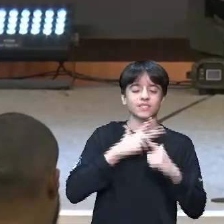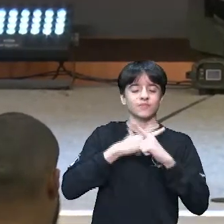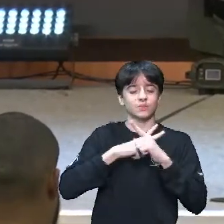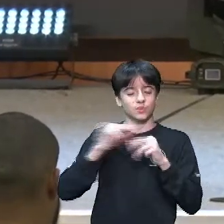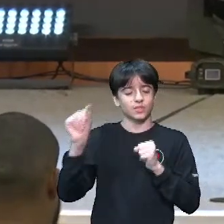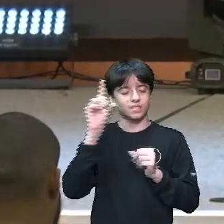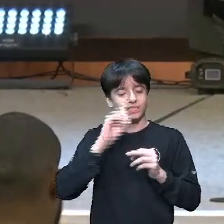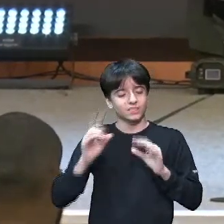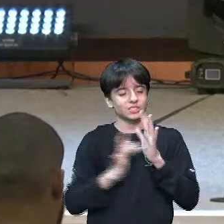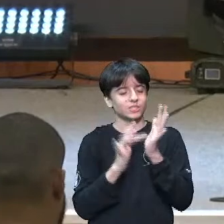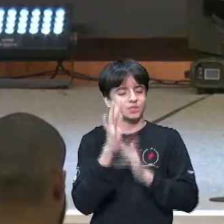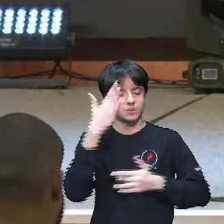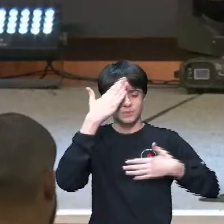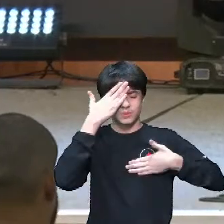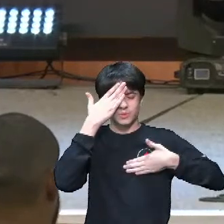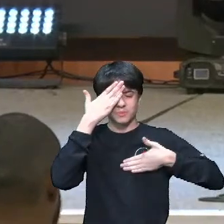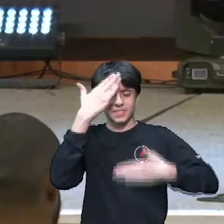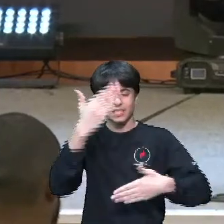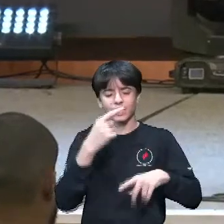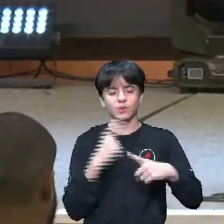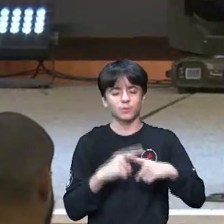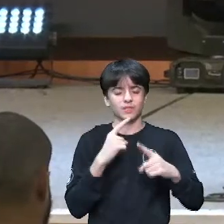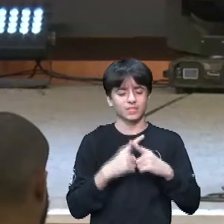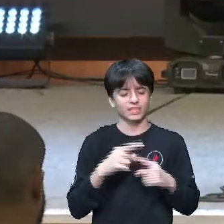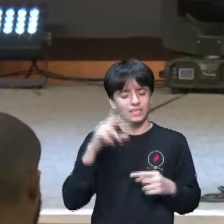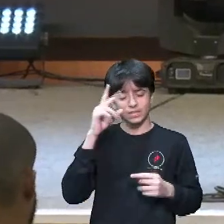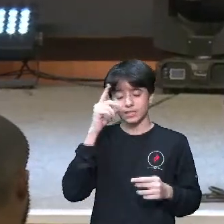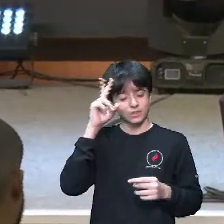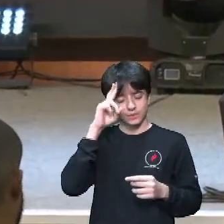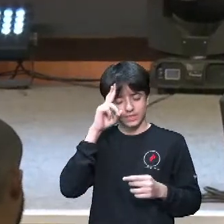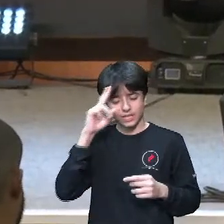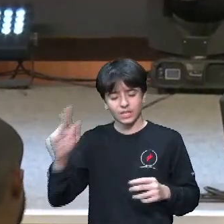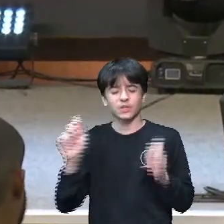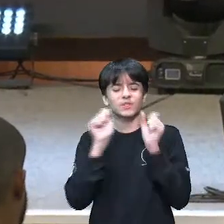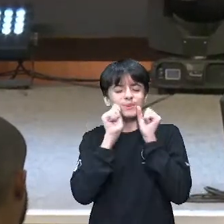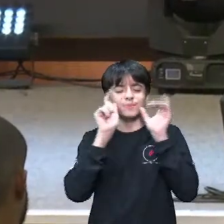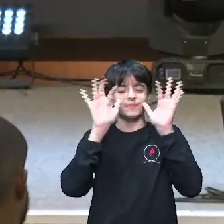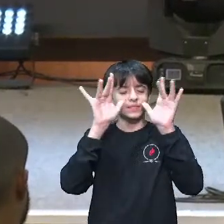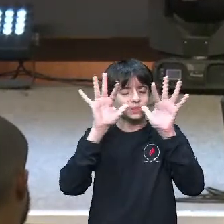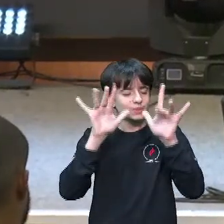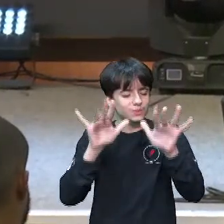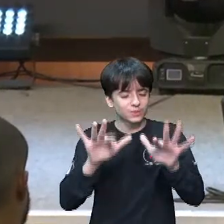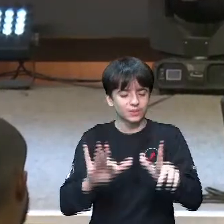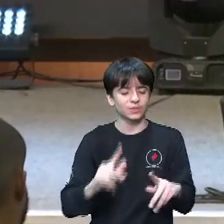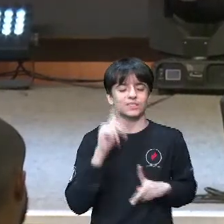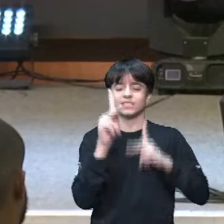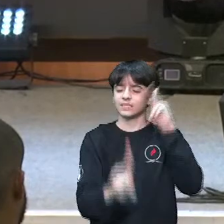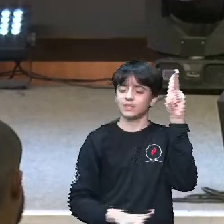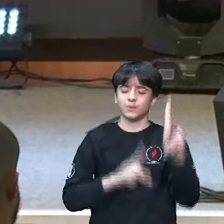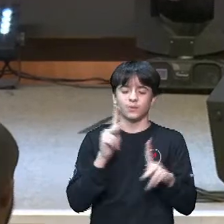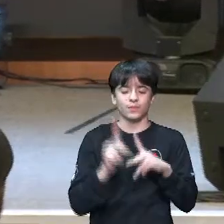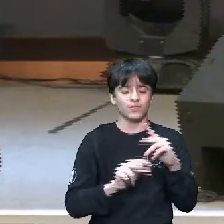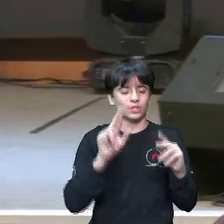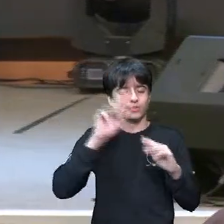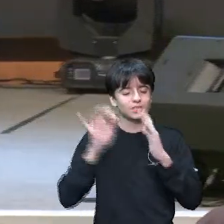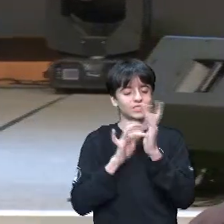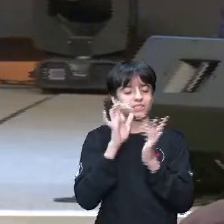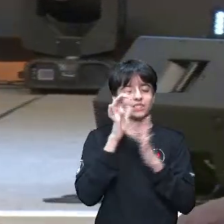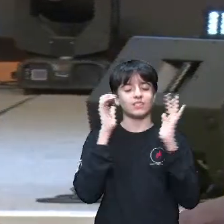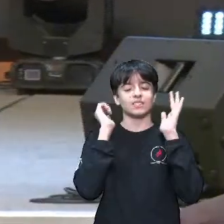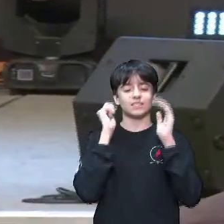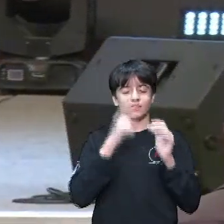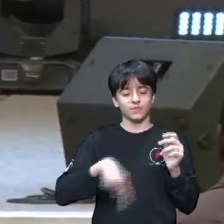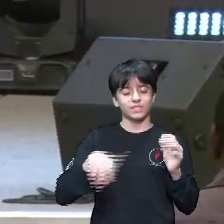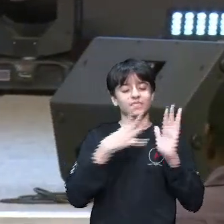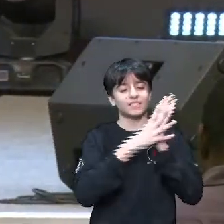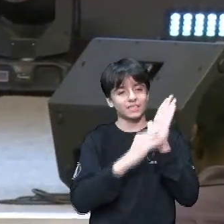Jesus. Muito obrigado, que o Senhor possa derramar bênçãos incontáveis sobre esse povo, em nome de Jesus, e